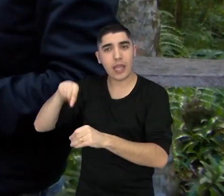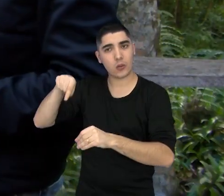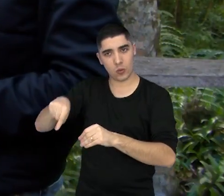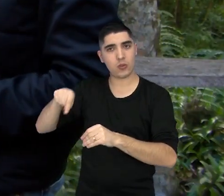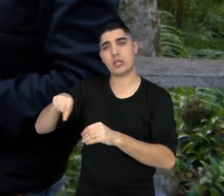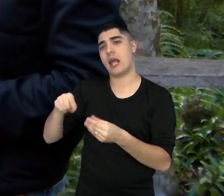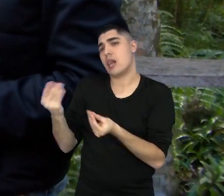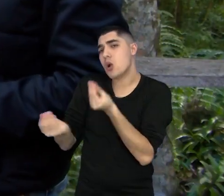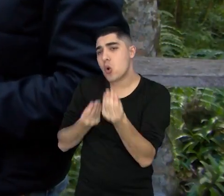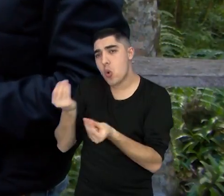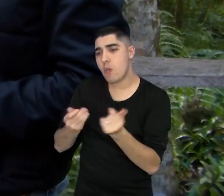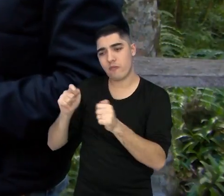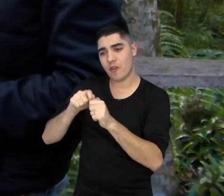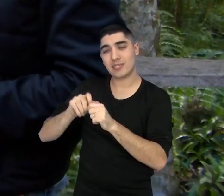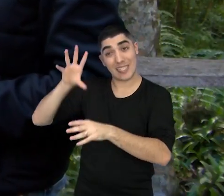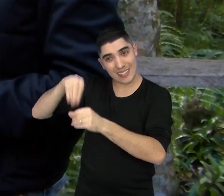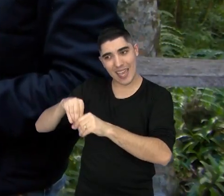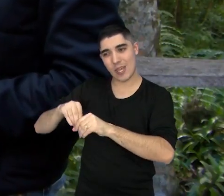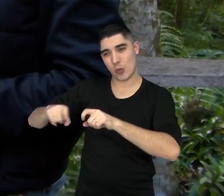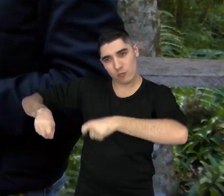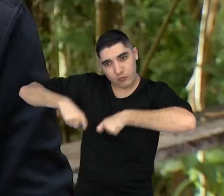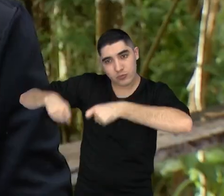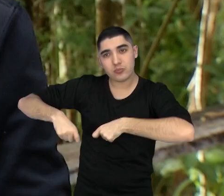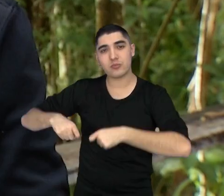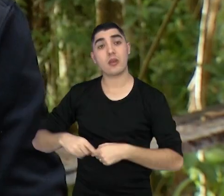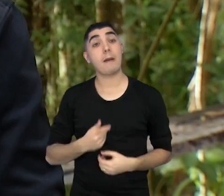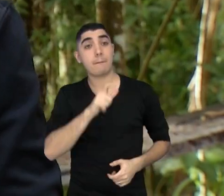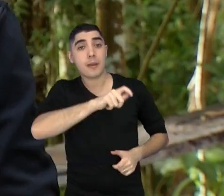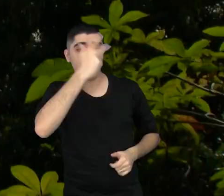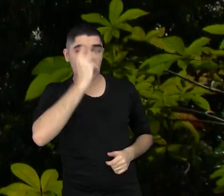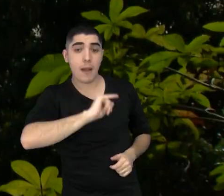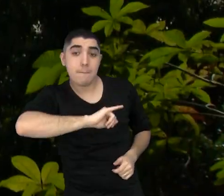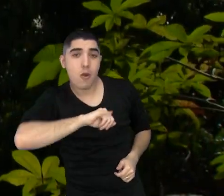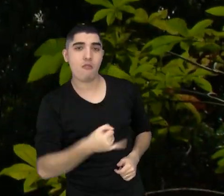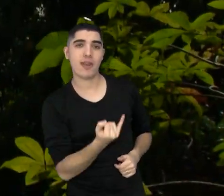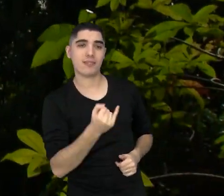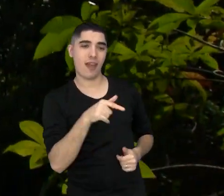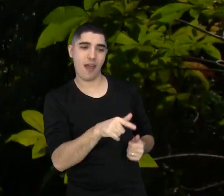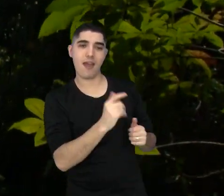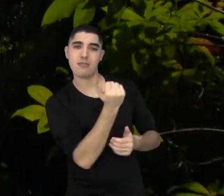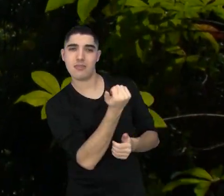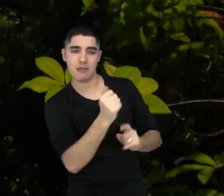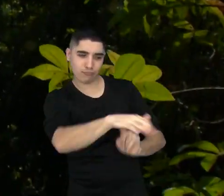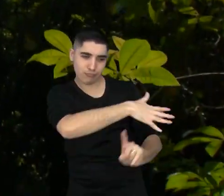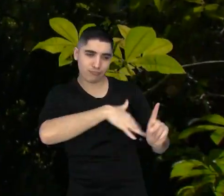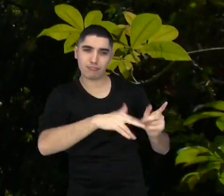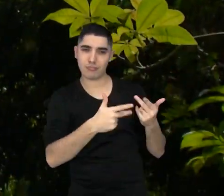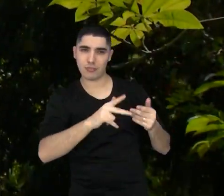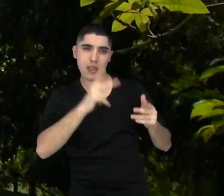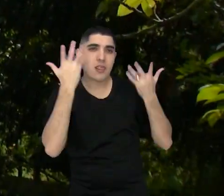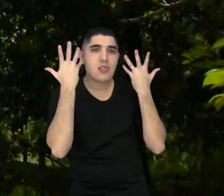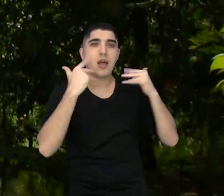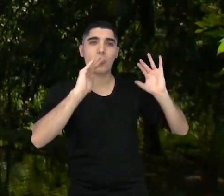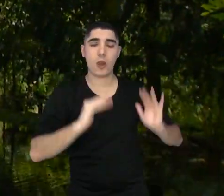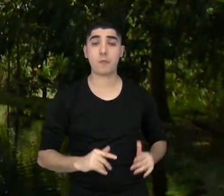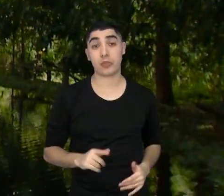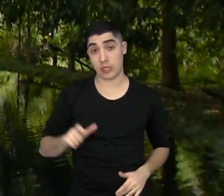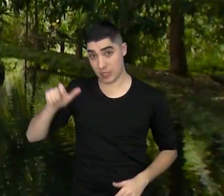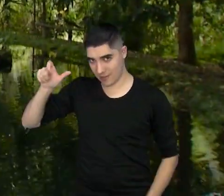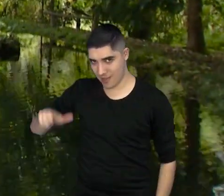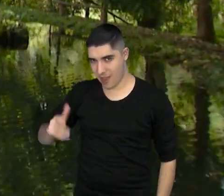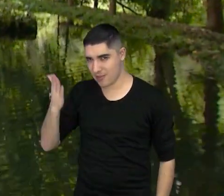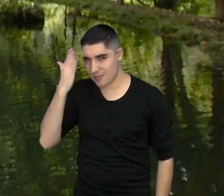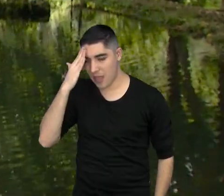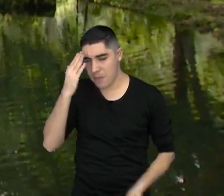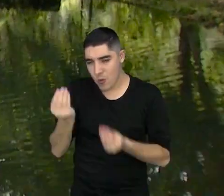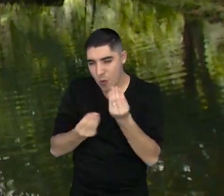que você utiliza? Para aproveitar os recursos naturais também, né? Sim. E o Carlos sabe bem como fazer uso dos recursos naturais da